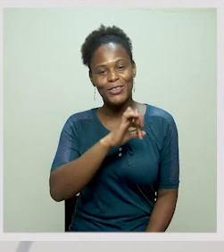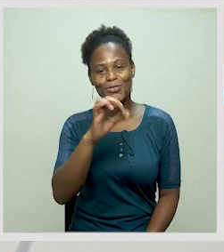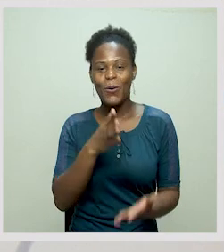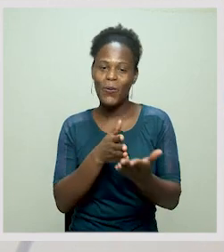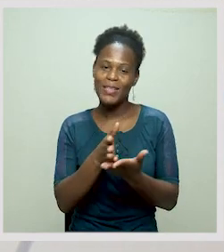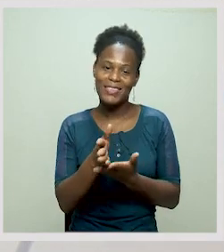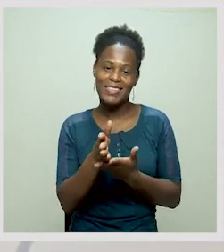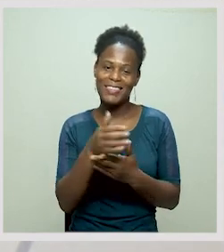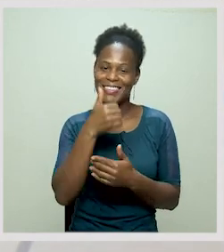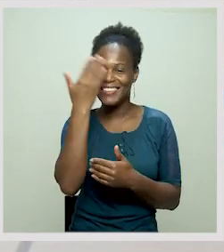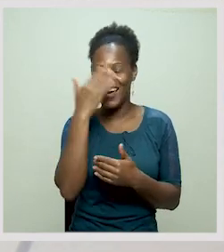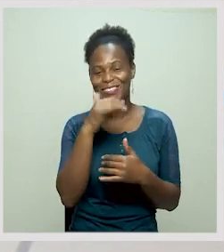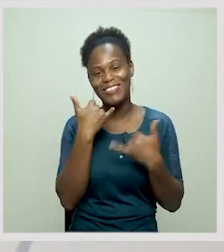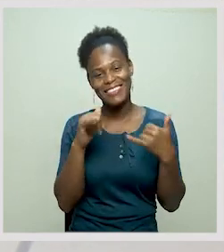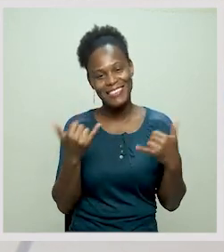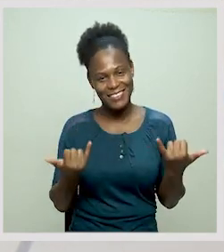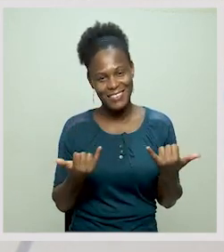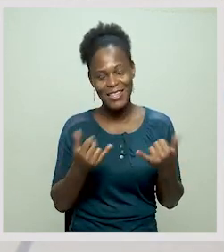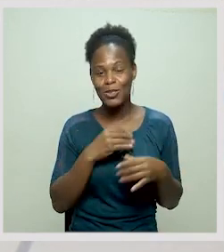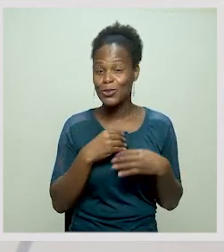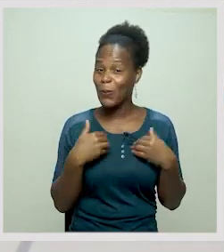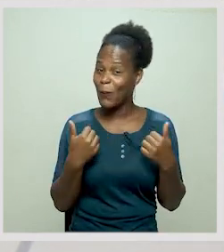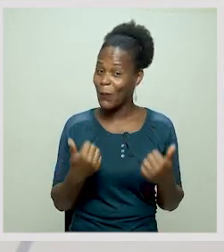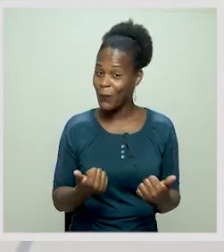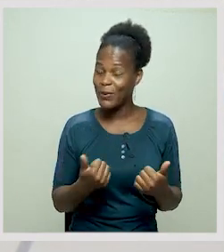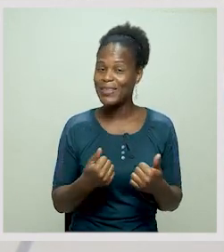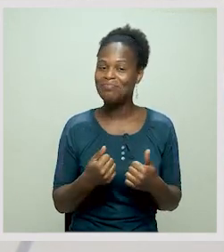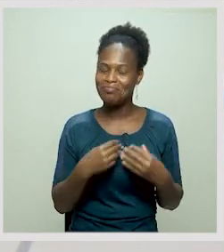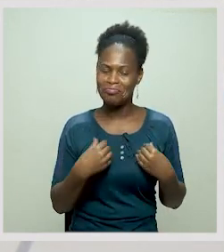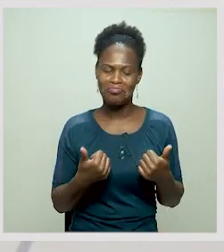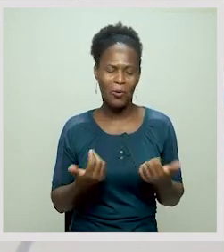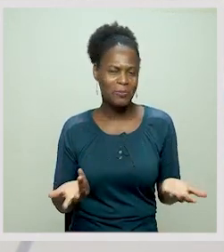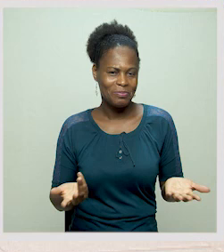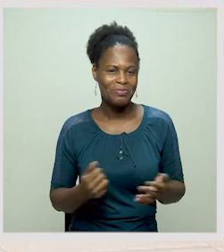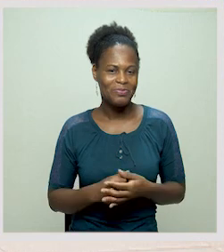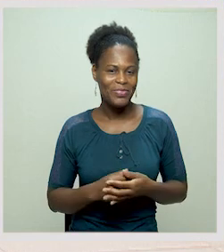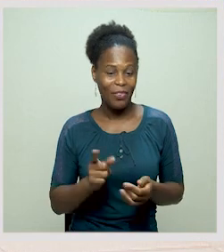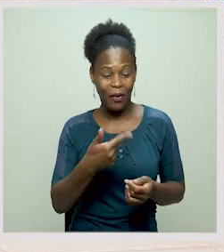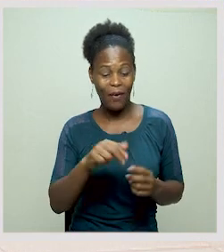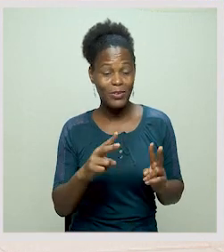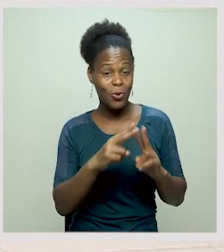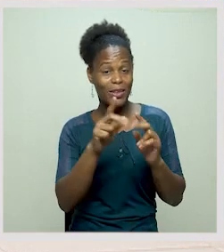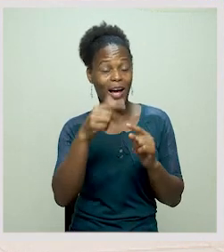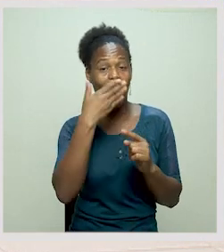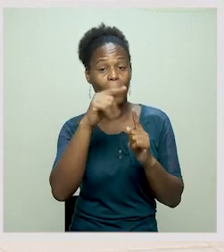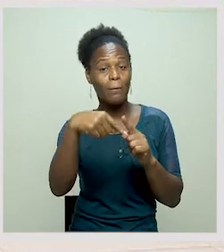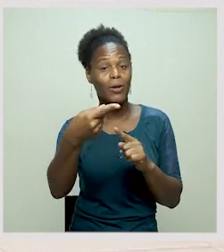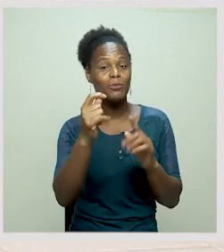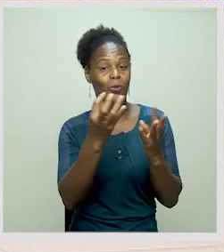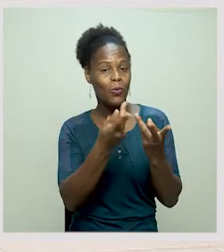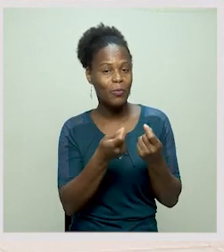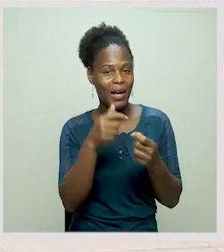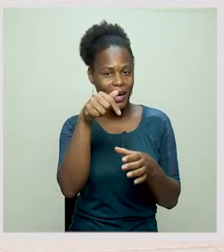Desejo-vos a continuação de um dia feliz, com muita saúde e disposição. Encontramos na próxima aula